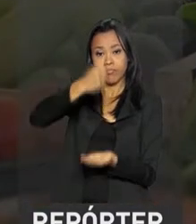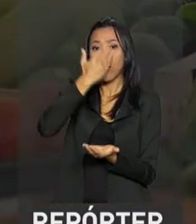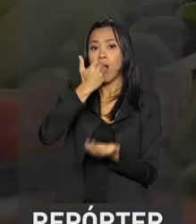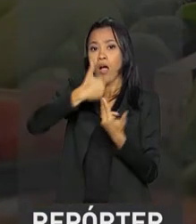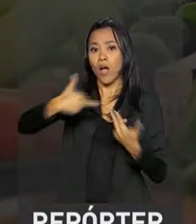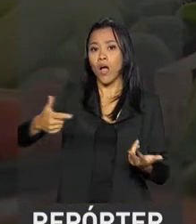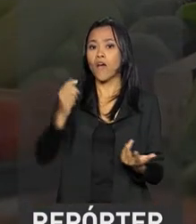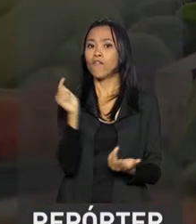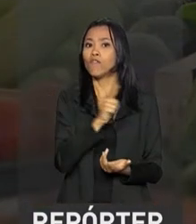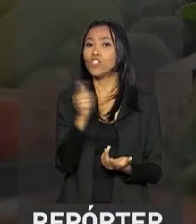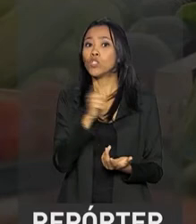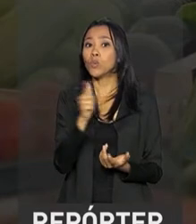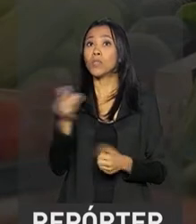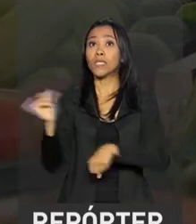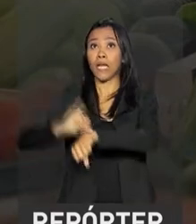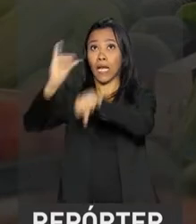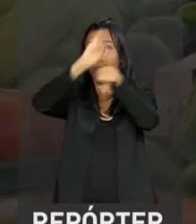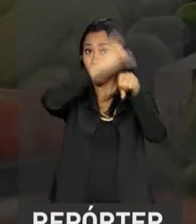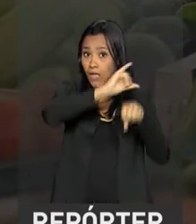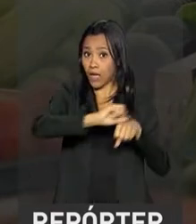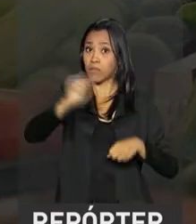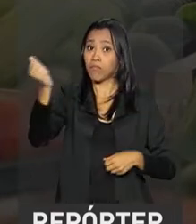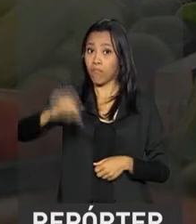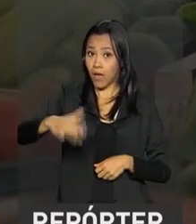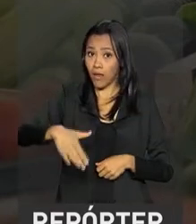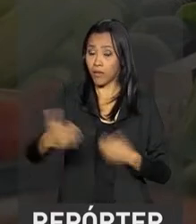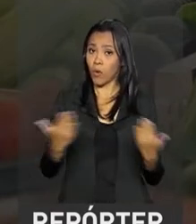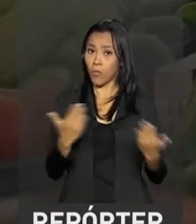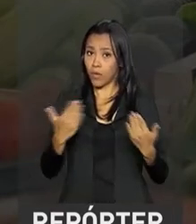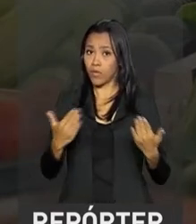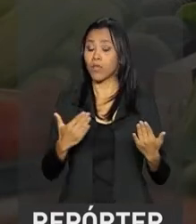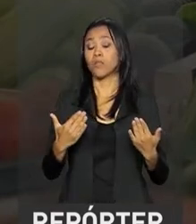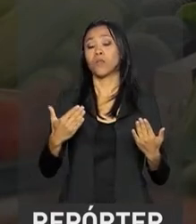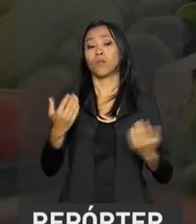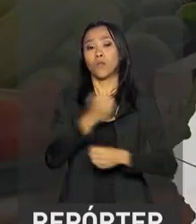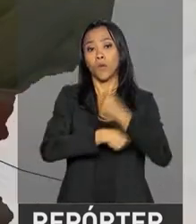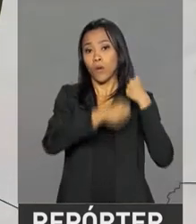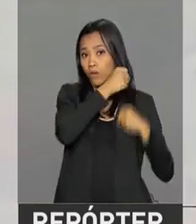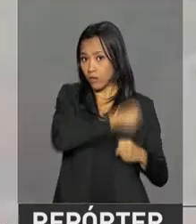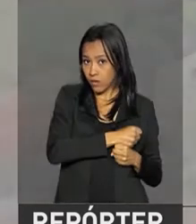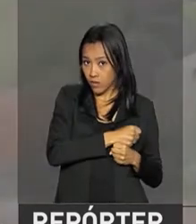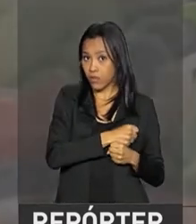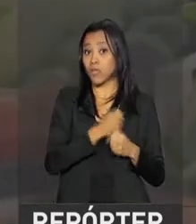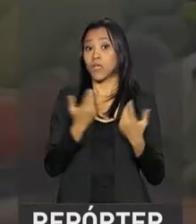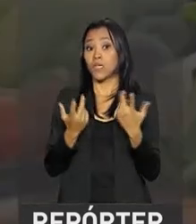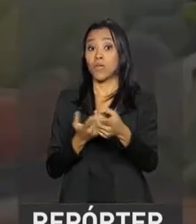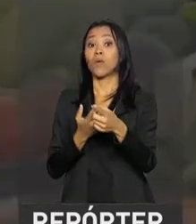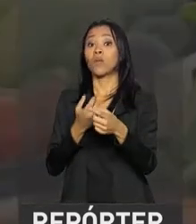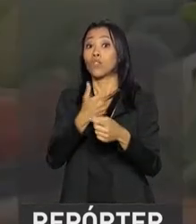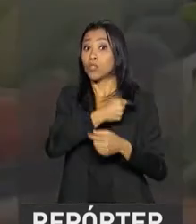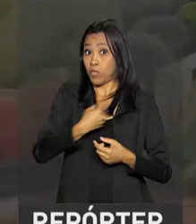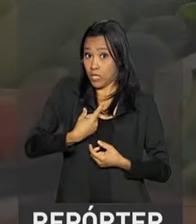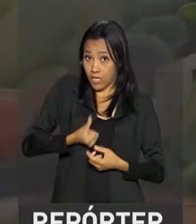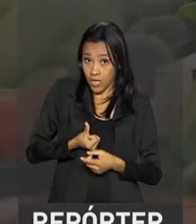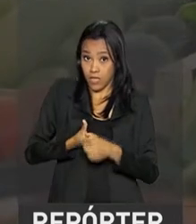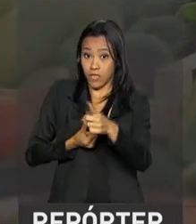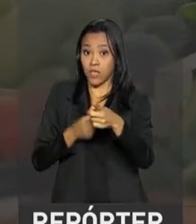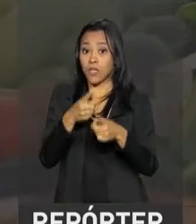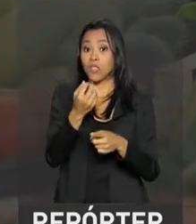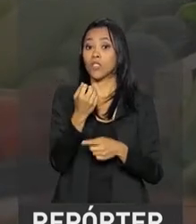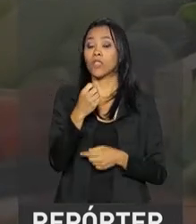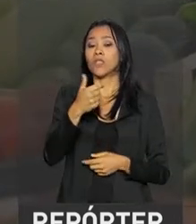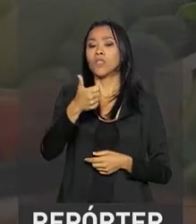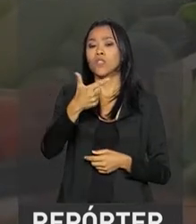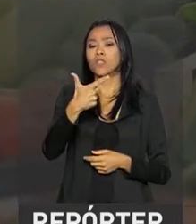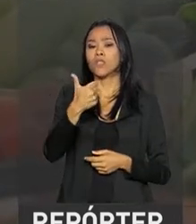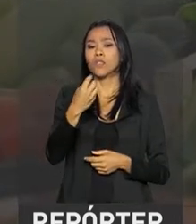capitais pesquisadas em 2017 em comparação a 2016 a cesta básica chegou a custar 13,16 por cento